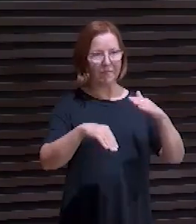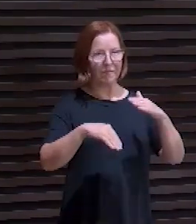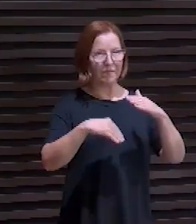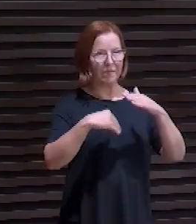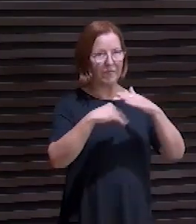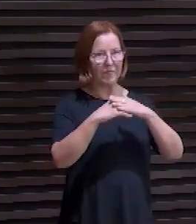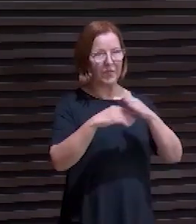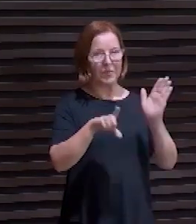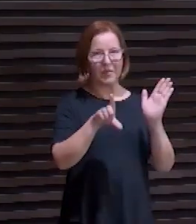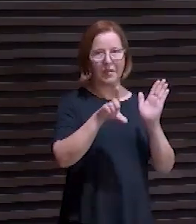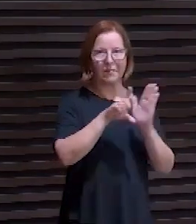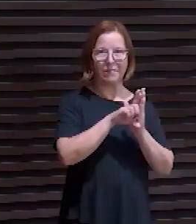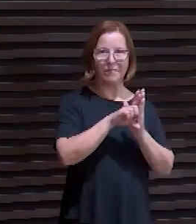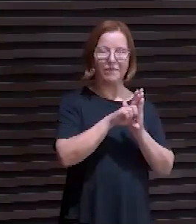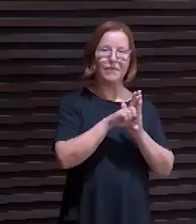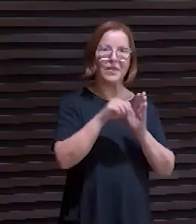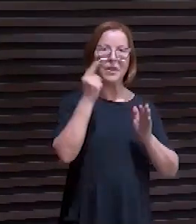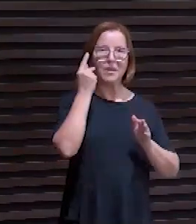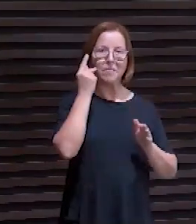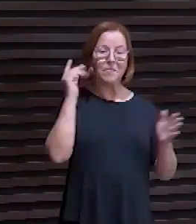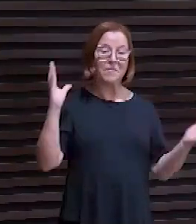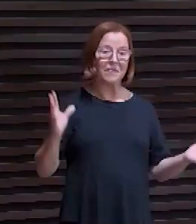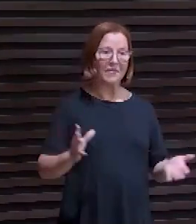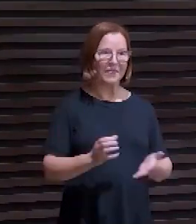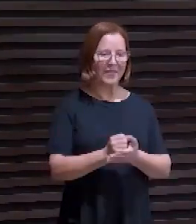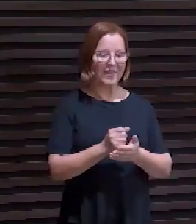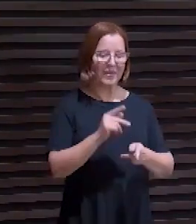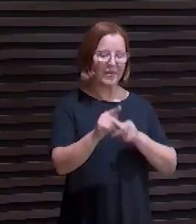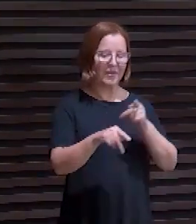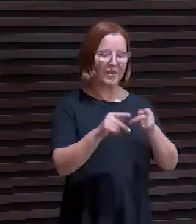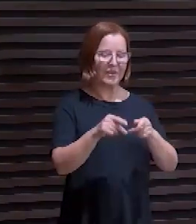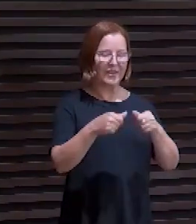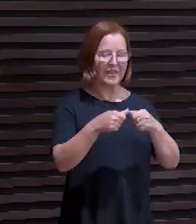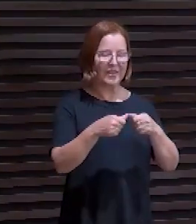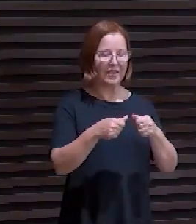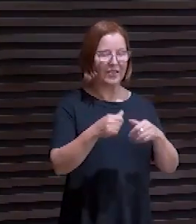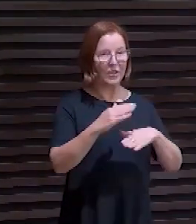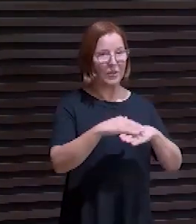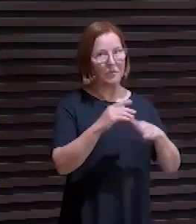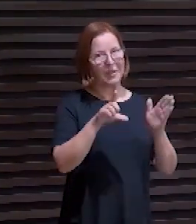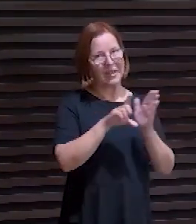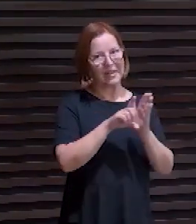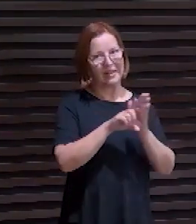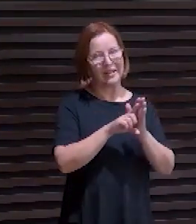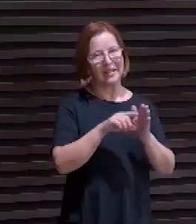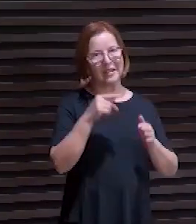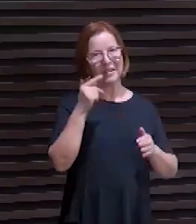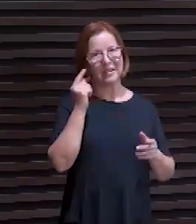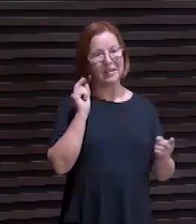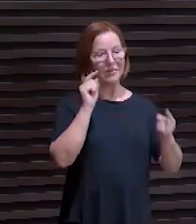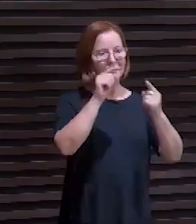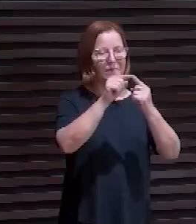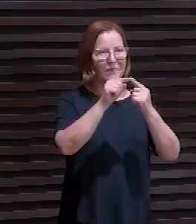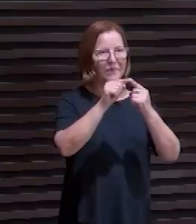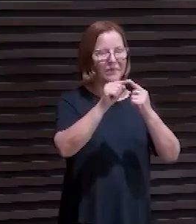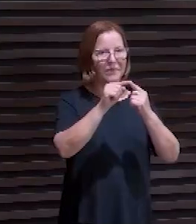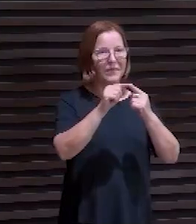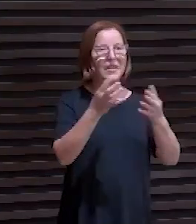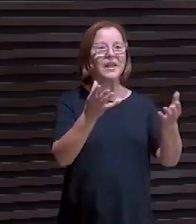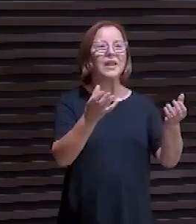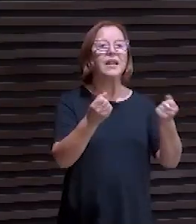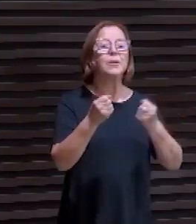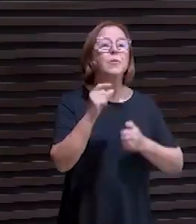nascido sob a lei, para resgatar os que estavam sob a lei, a fim de que recebêssemos o